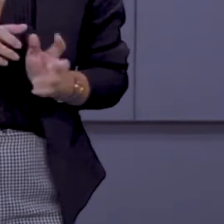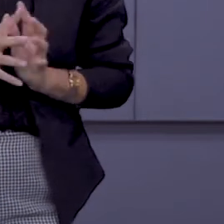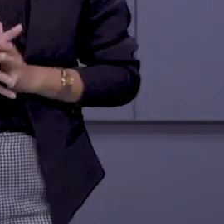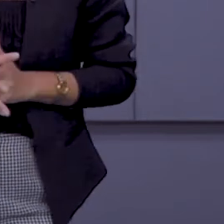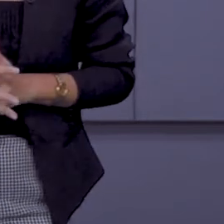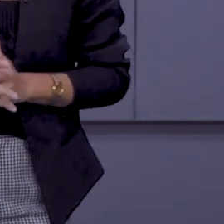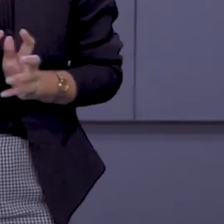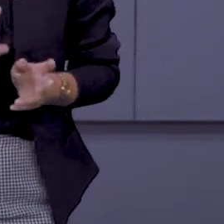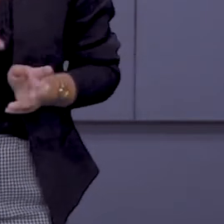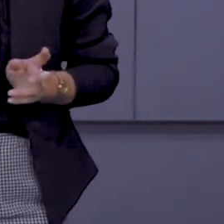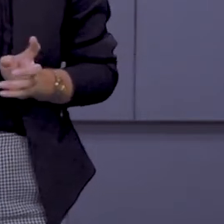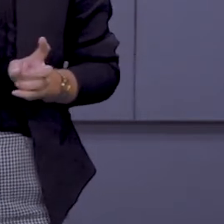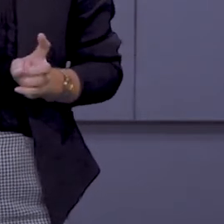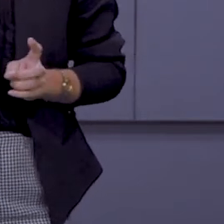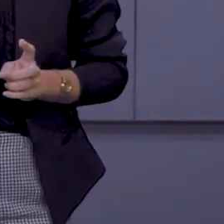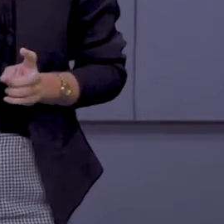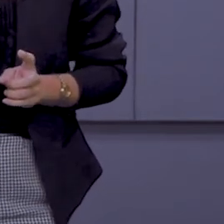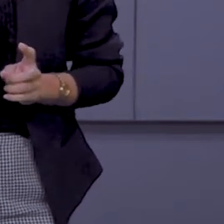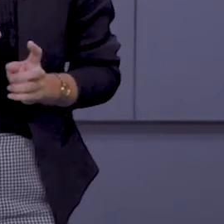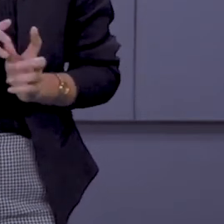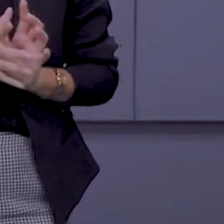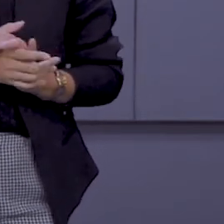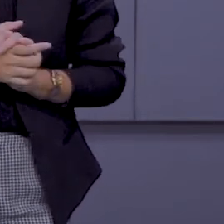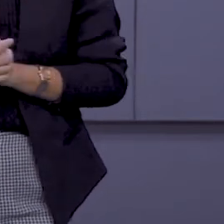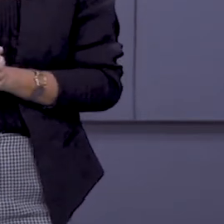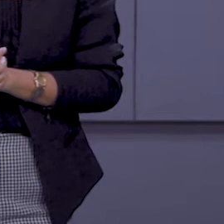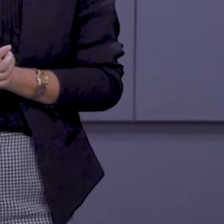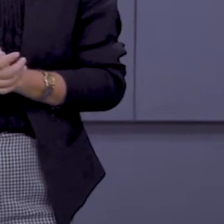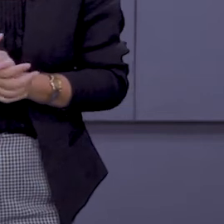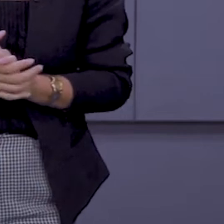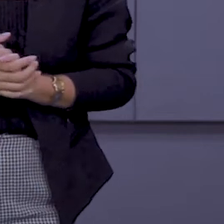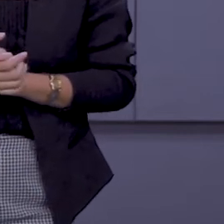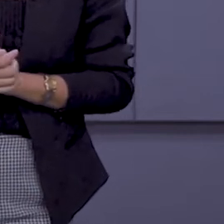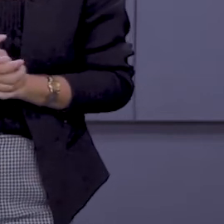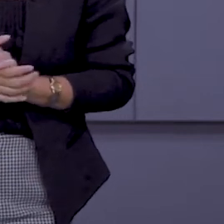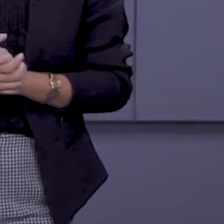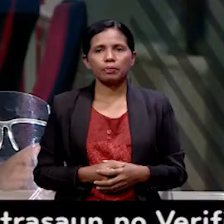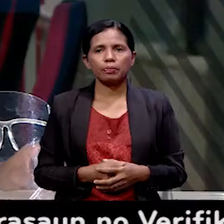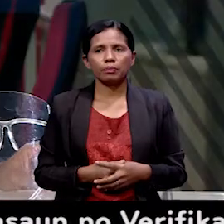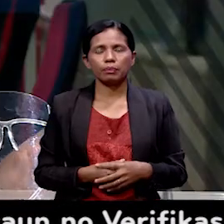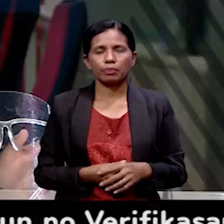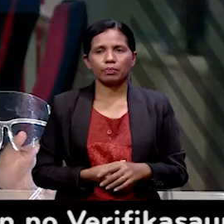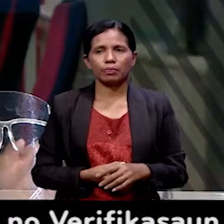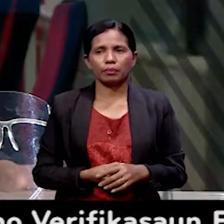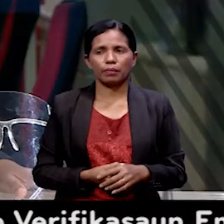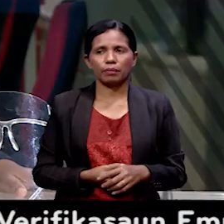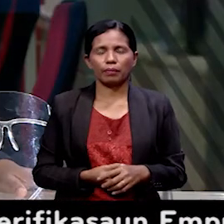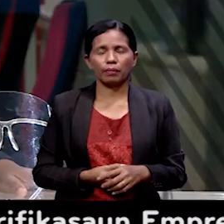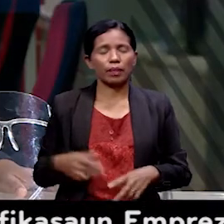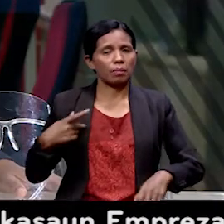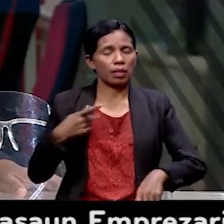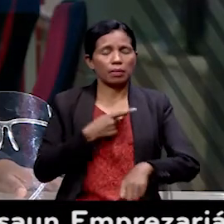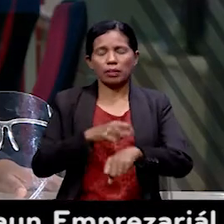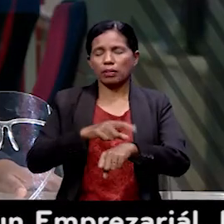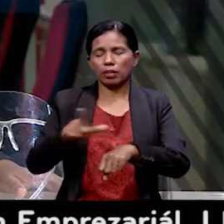kita halua subscribe nuhane yang butang notifikasi atau nuhane ita bosiru labelala kong informasi fong usiami. Parlamento Nacional se